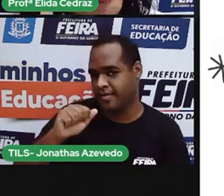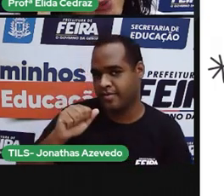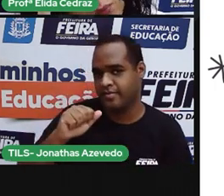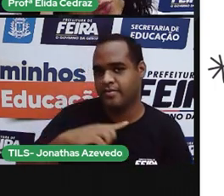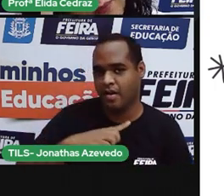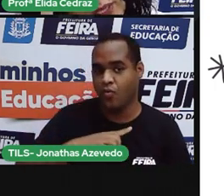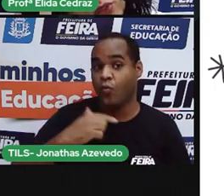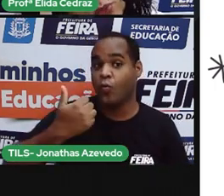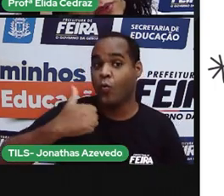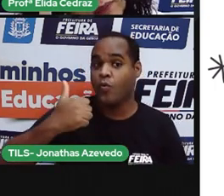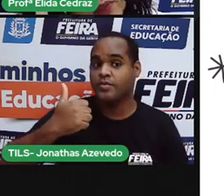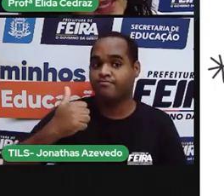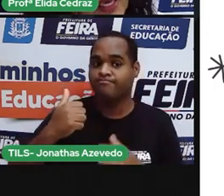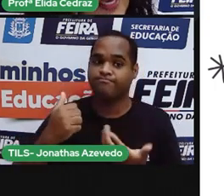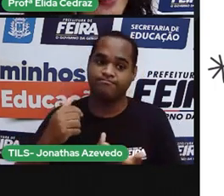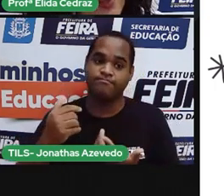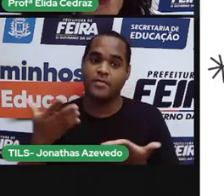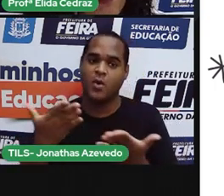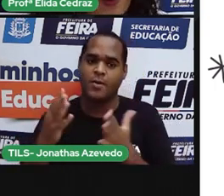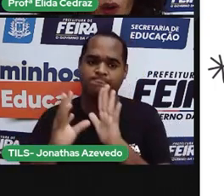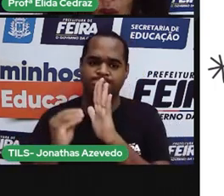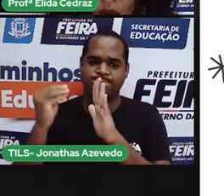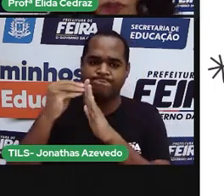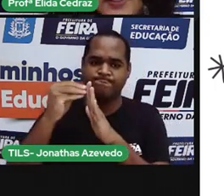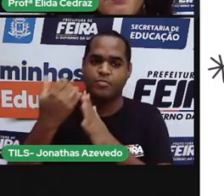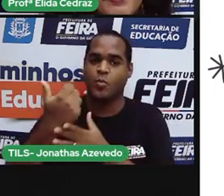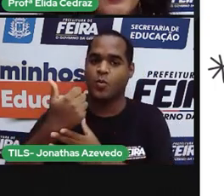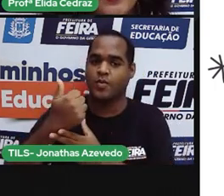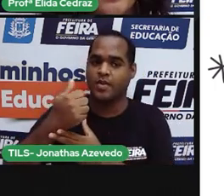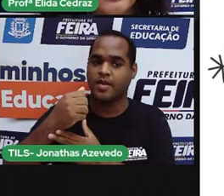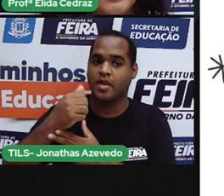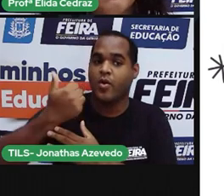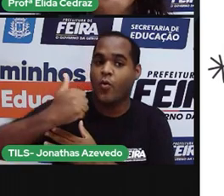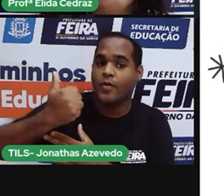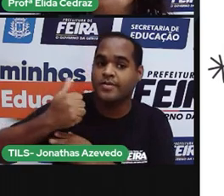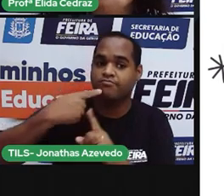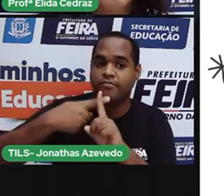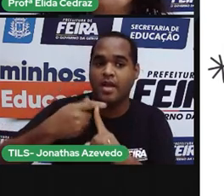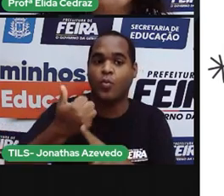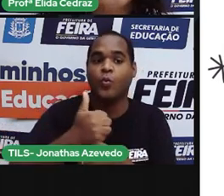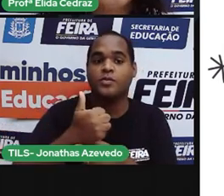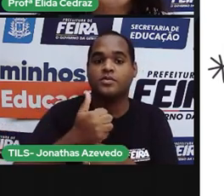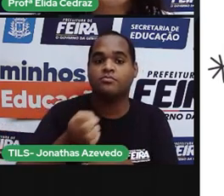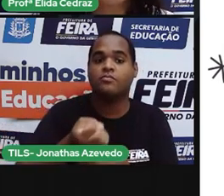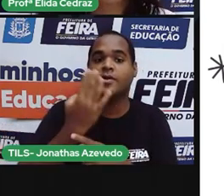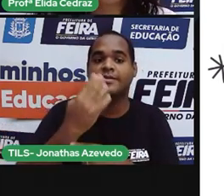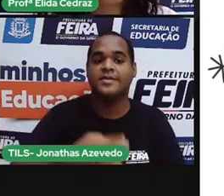ela botou mais um. Então, 11 mais 11,